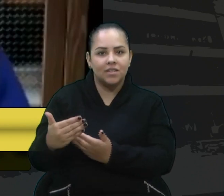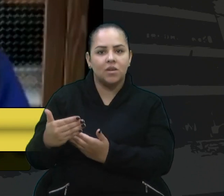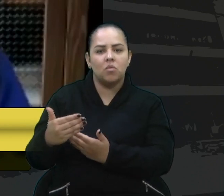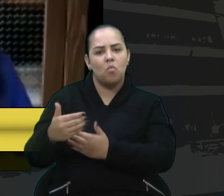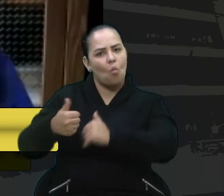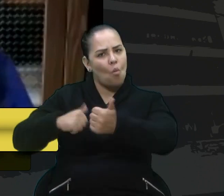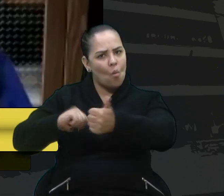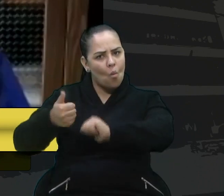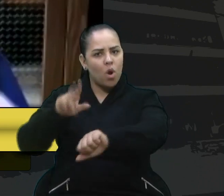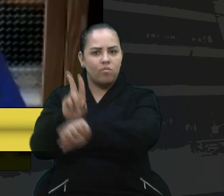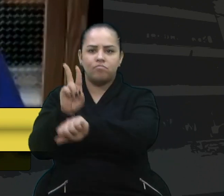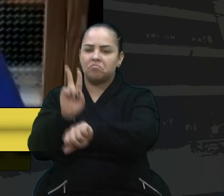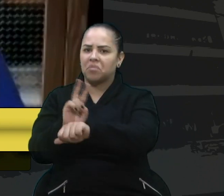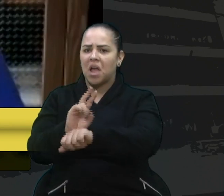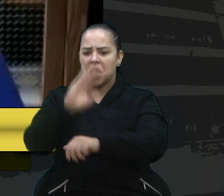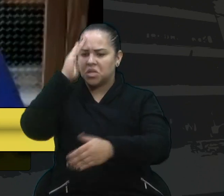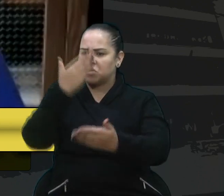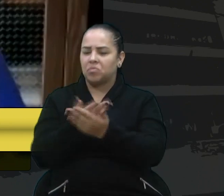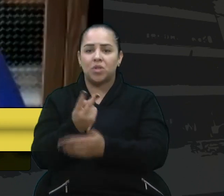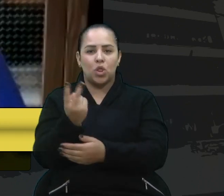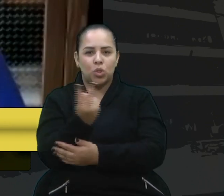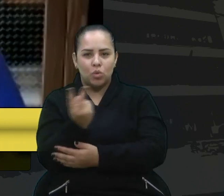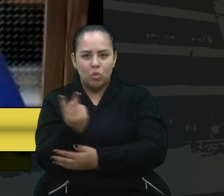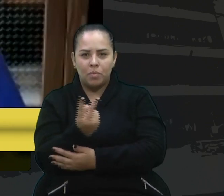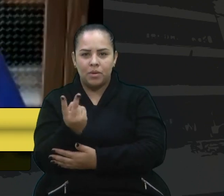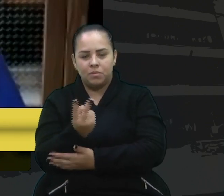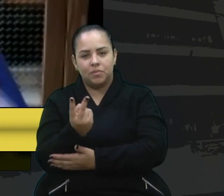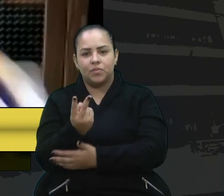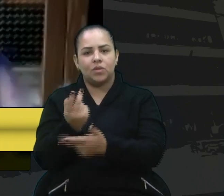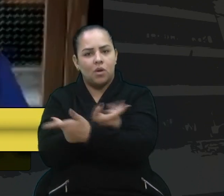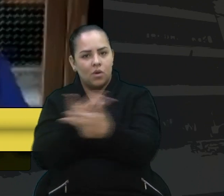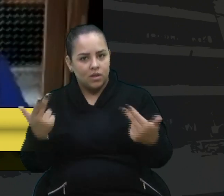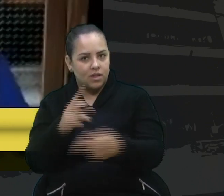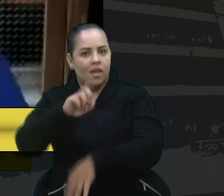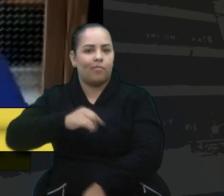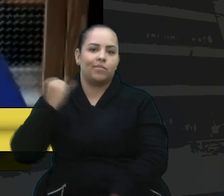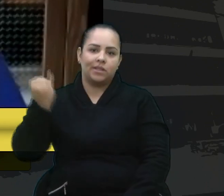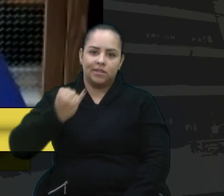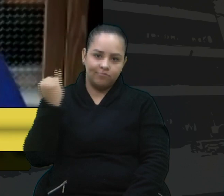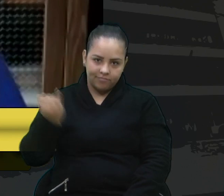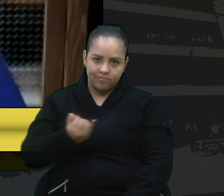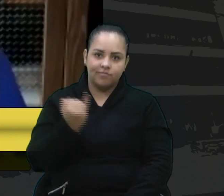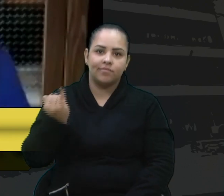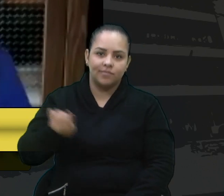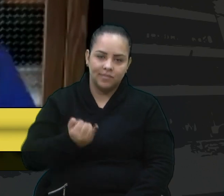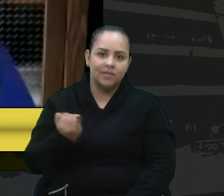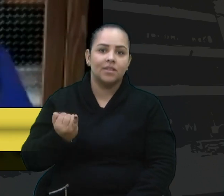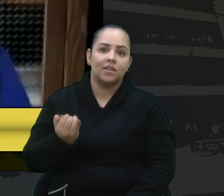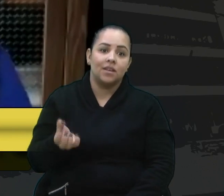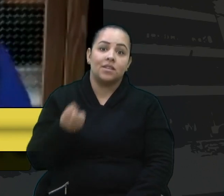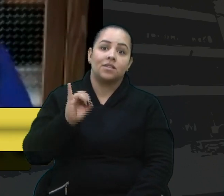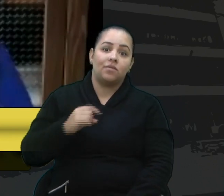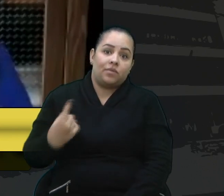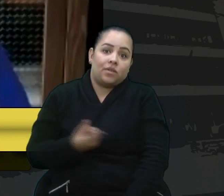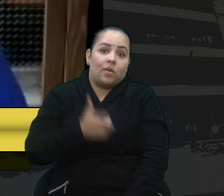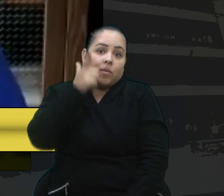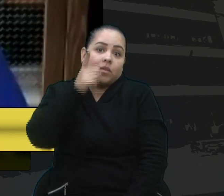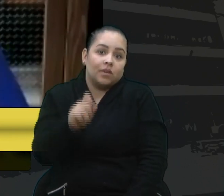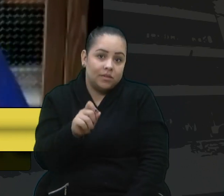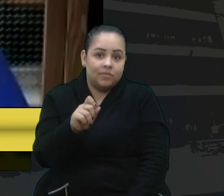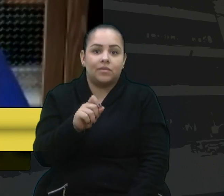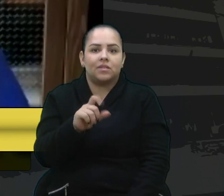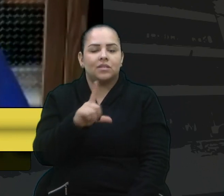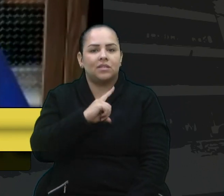com preservação. Acho que essas duas coisas que a gente precisa conciliar, né, e quem dera a gente consiga, a partir desse